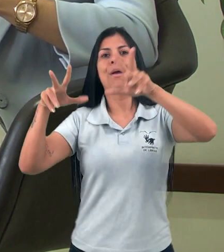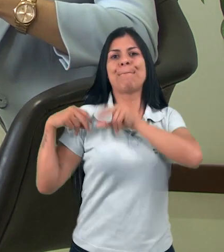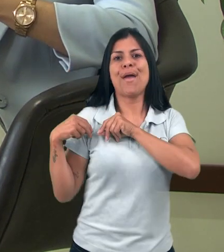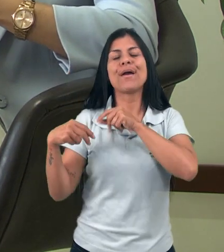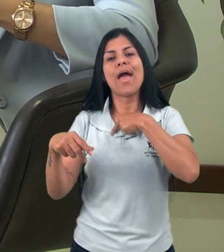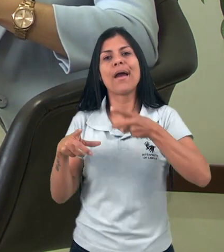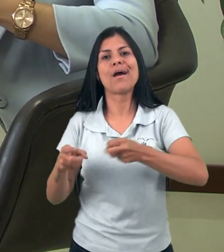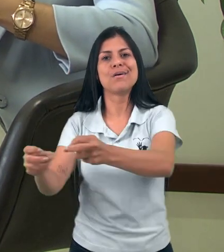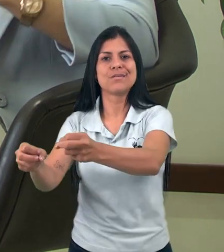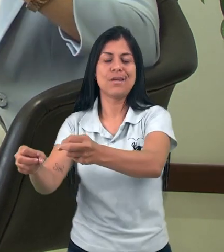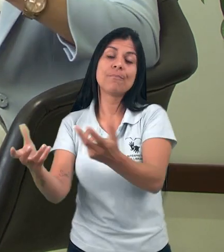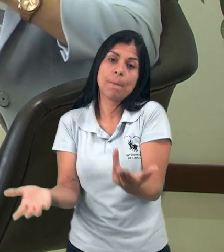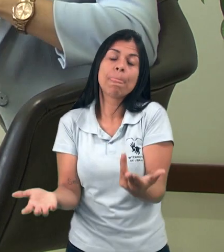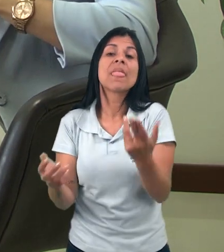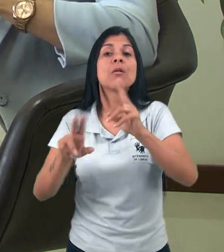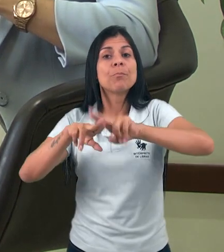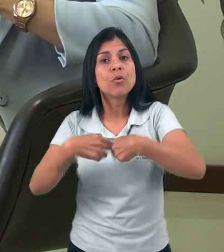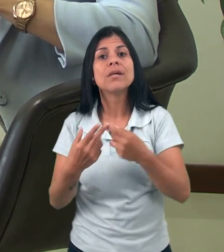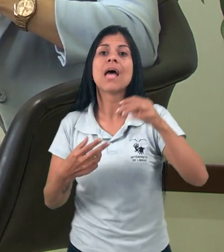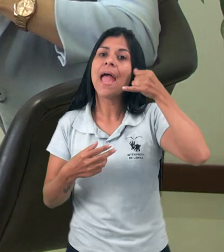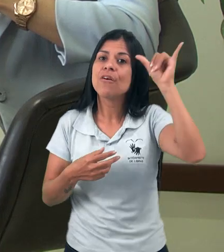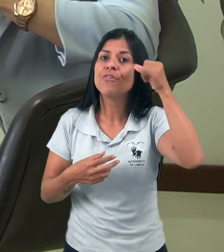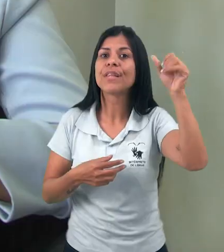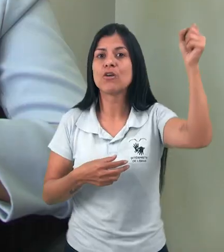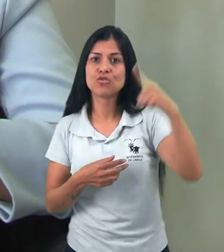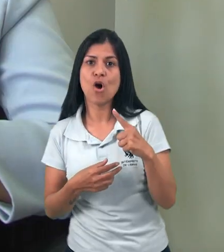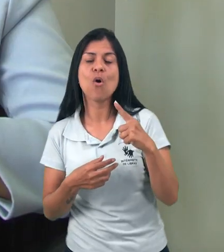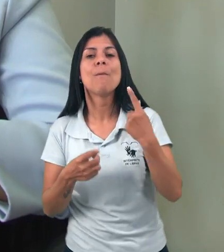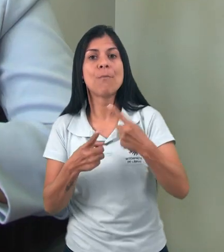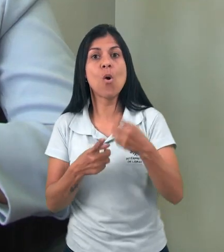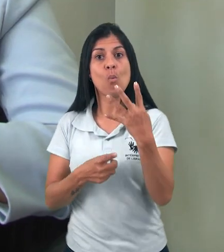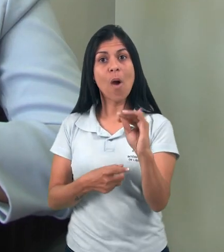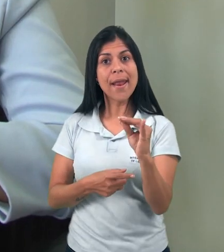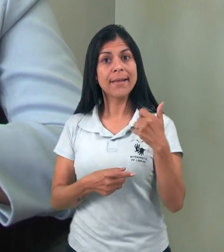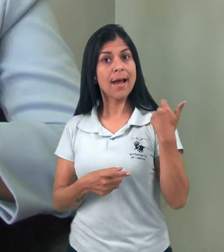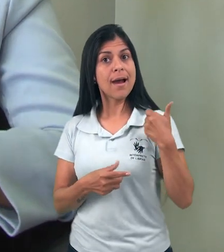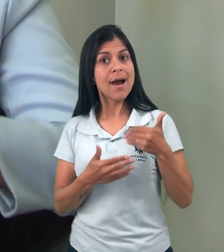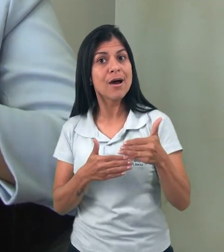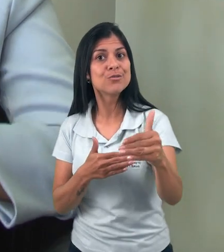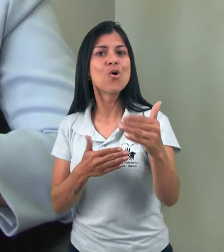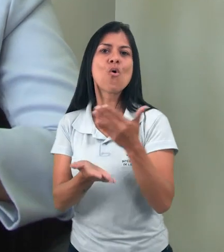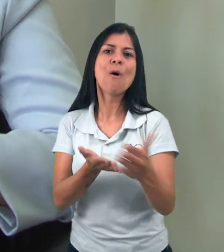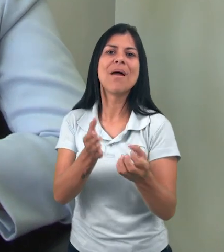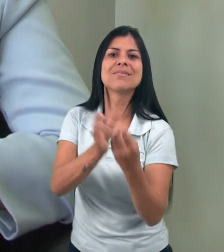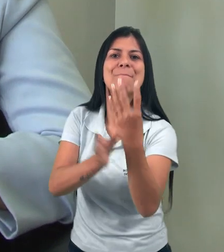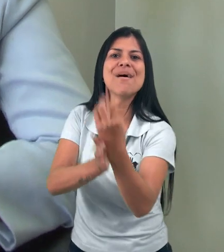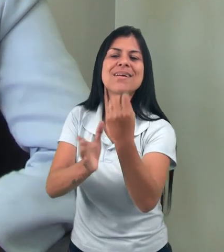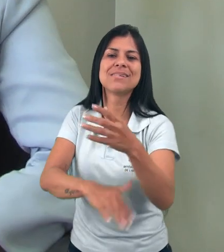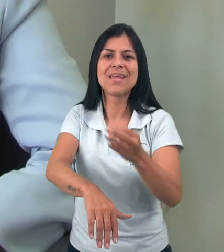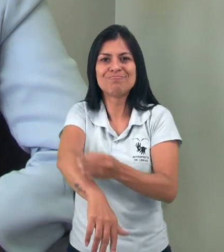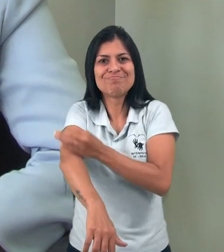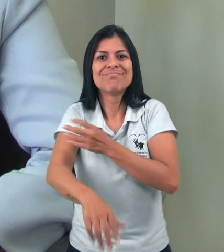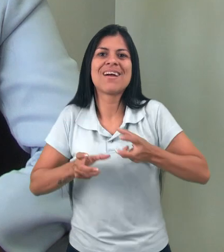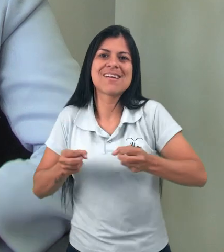nesse período da primeira infância, menor vai ser a possibilidade da gente desenvolver o câncer de pele a partir dos 40 anos, que é a idade onde começa a surgir